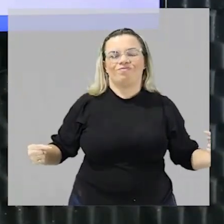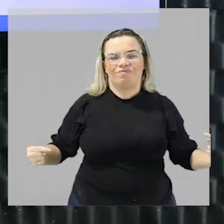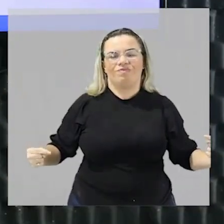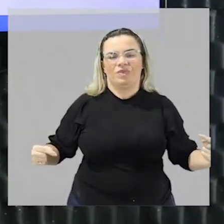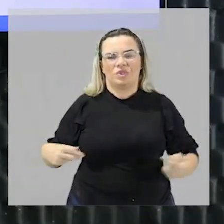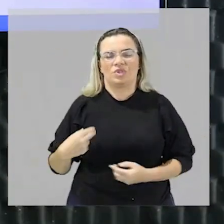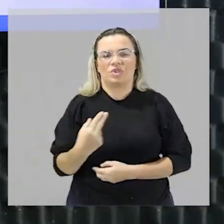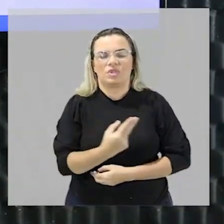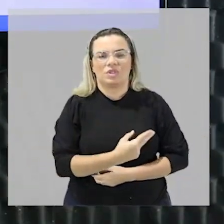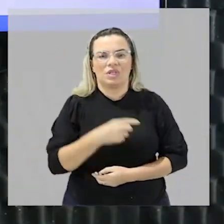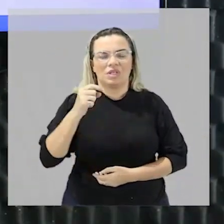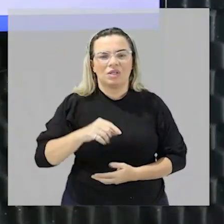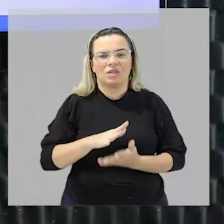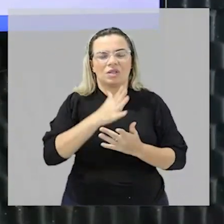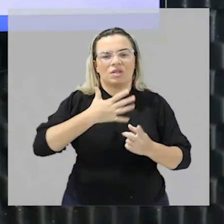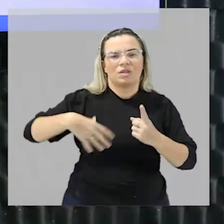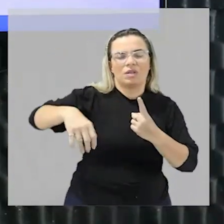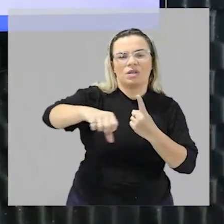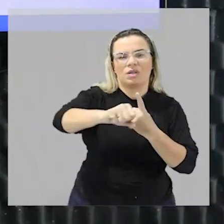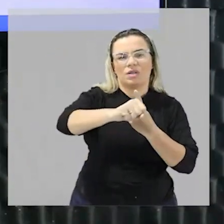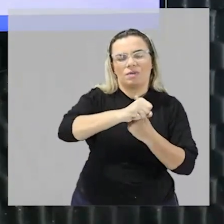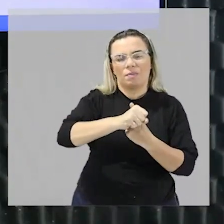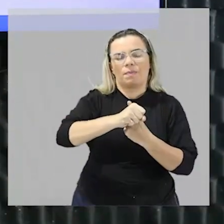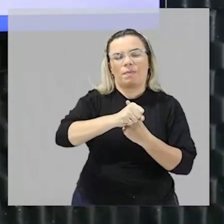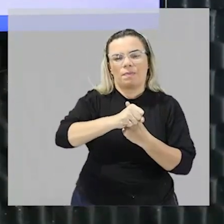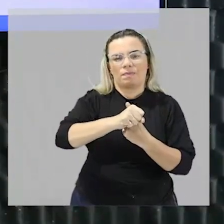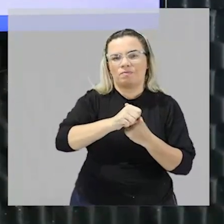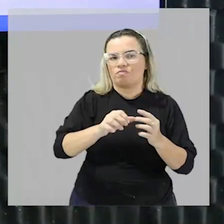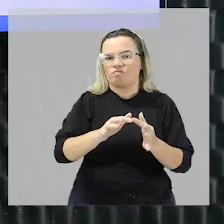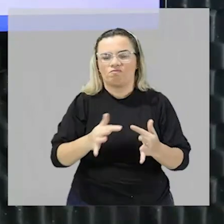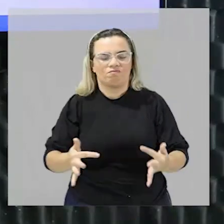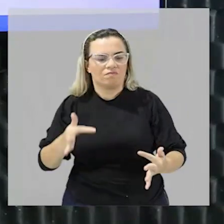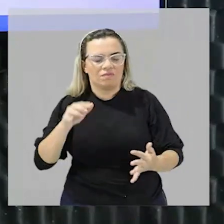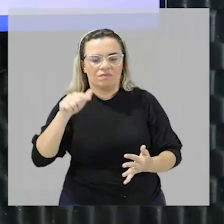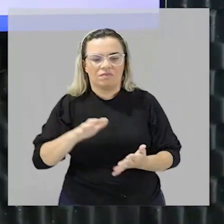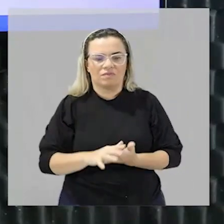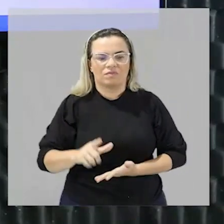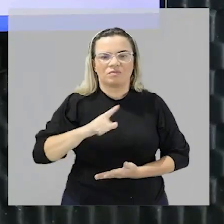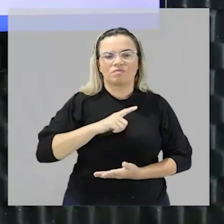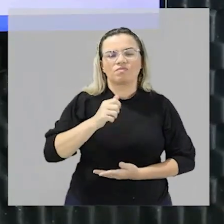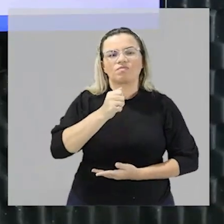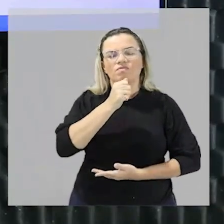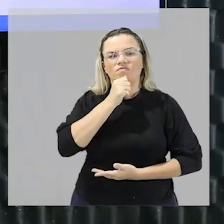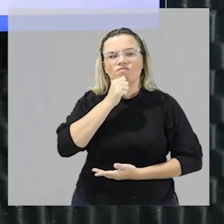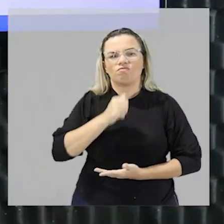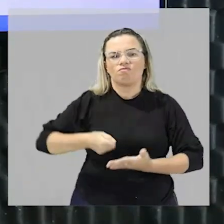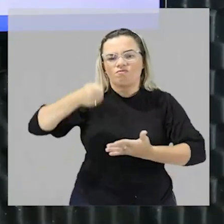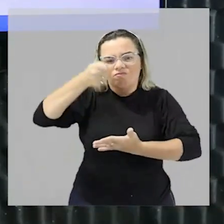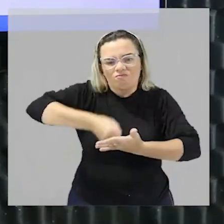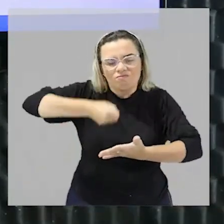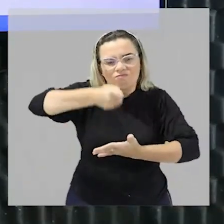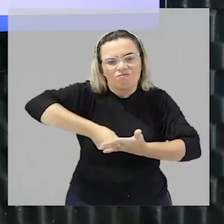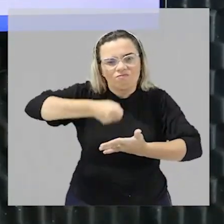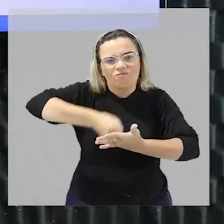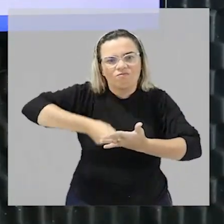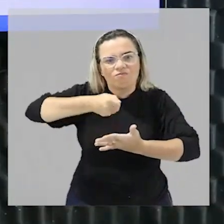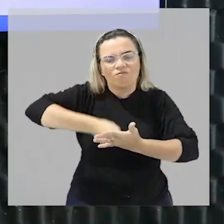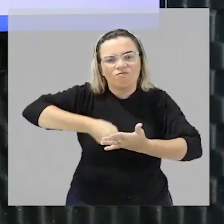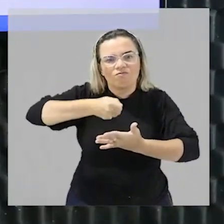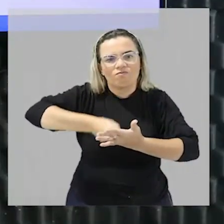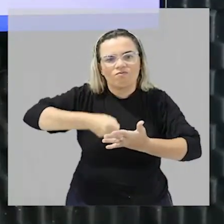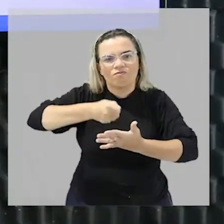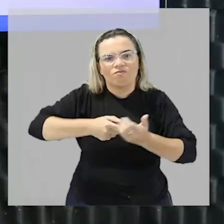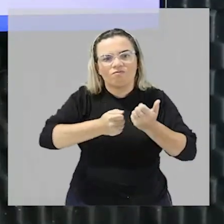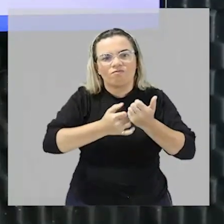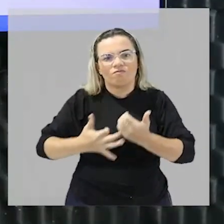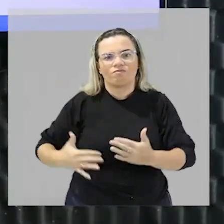Nós estamos diante de uma sociedade que simplesmente se tem ainda uma rigidez na questão da